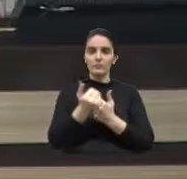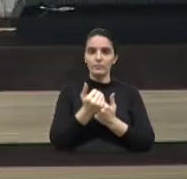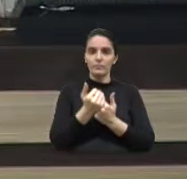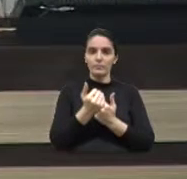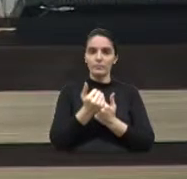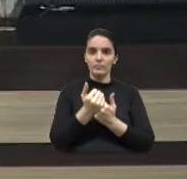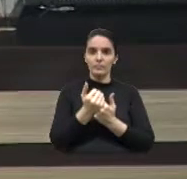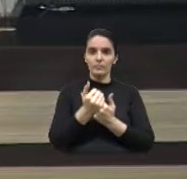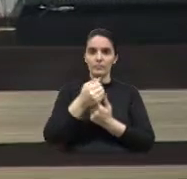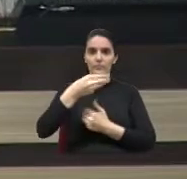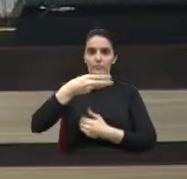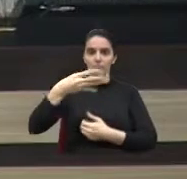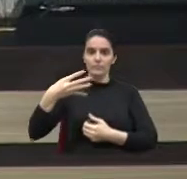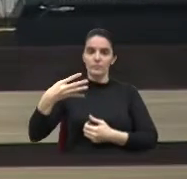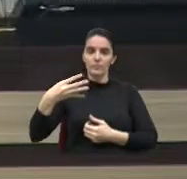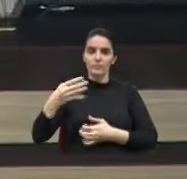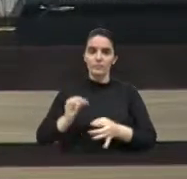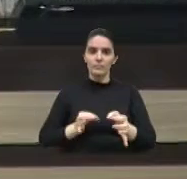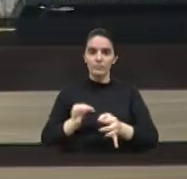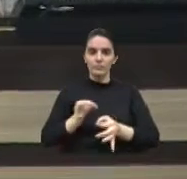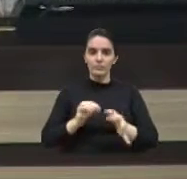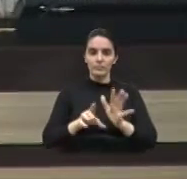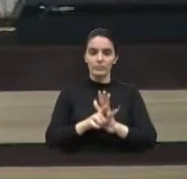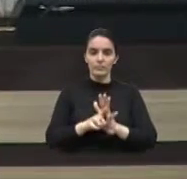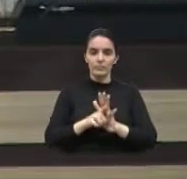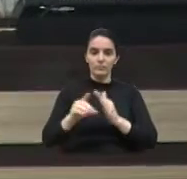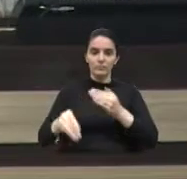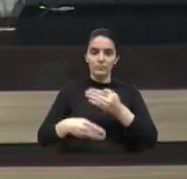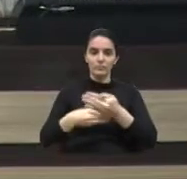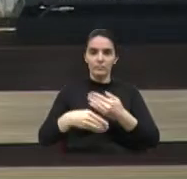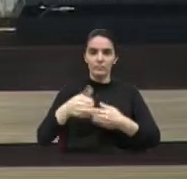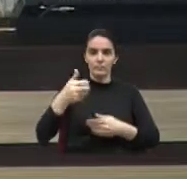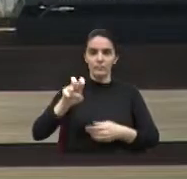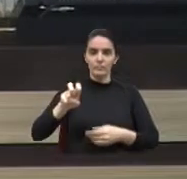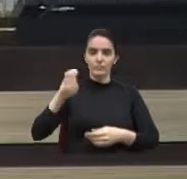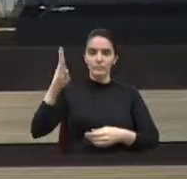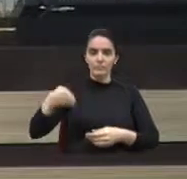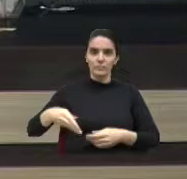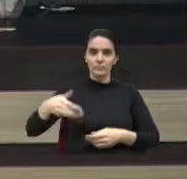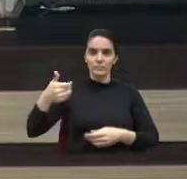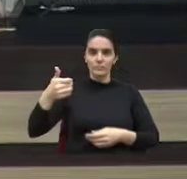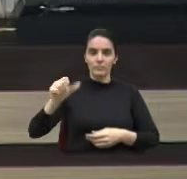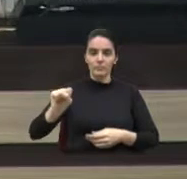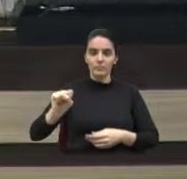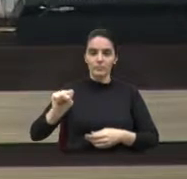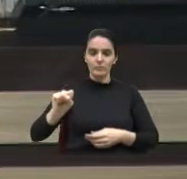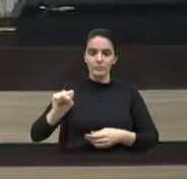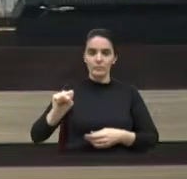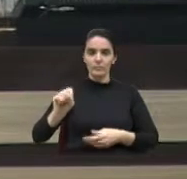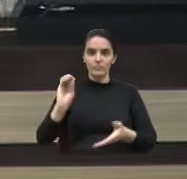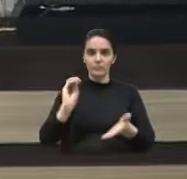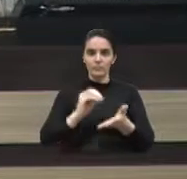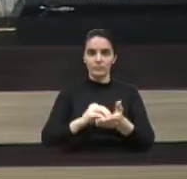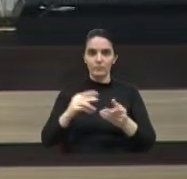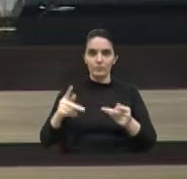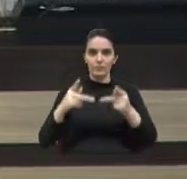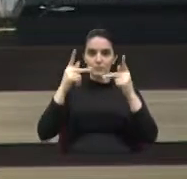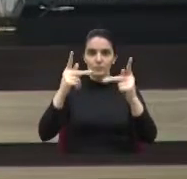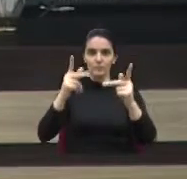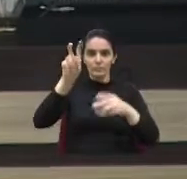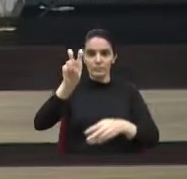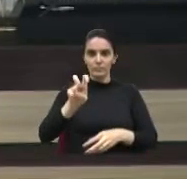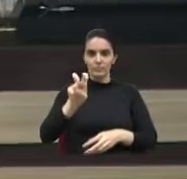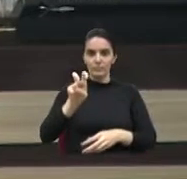Substitutivo número 34 ao projeto de lei complementar 15 de 2018. Acrescenta parágrafo